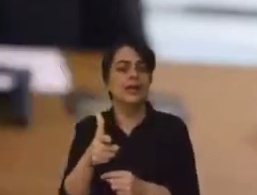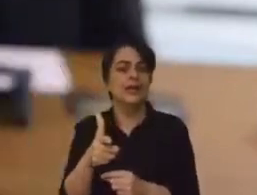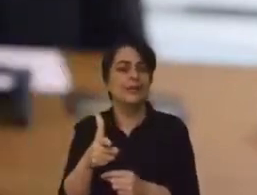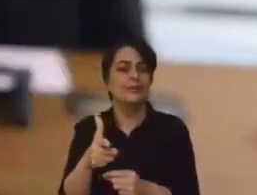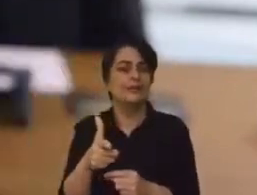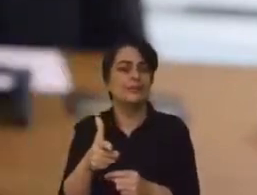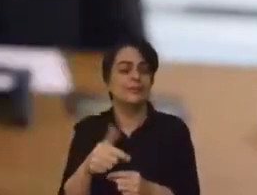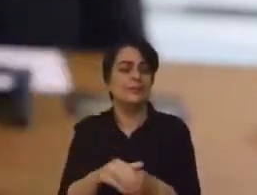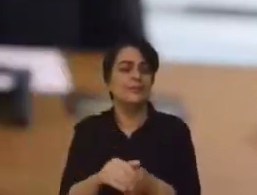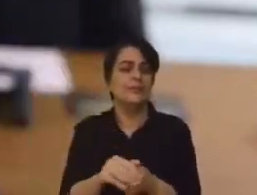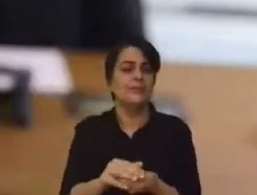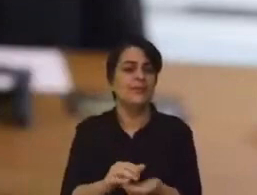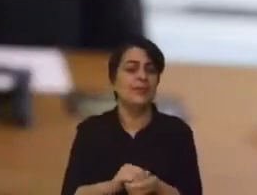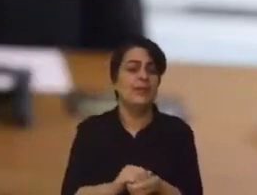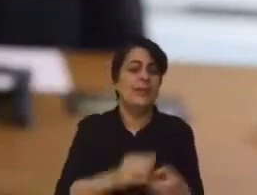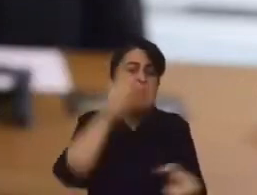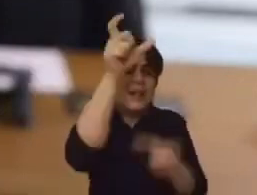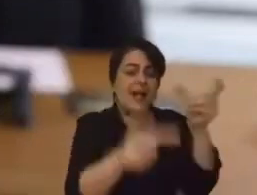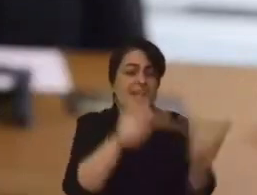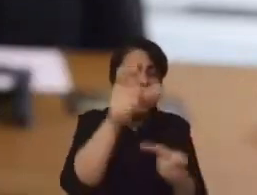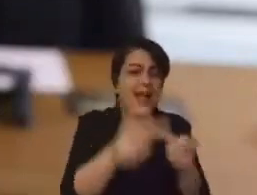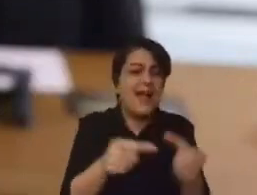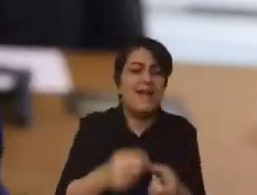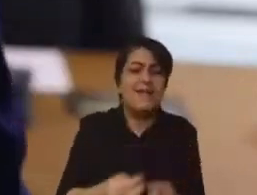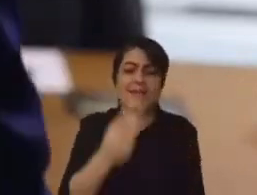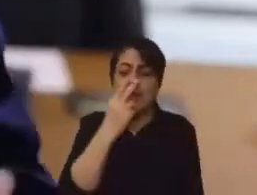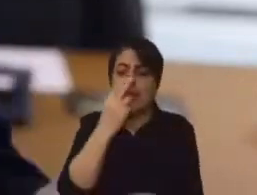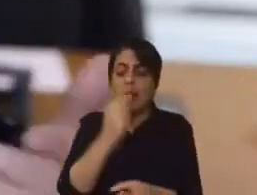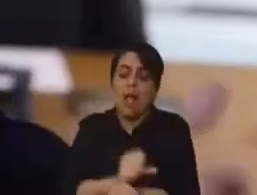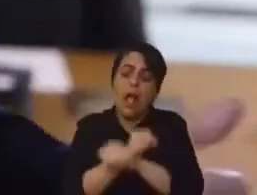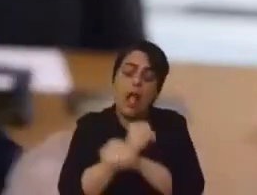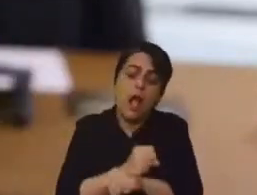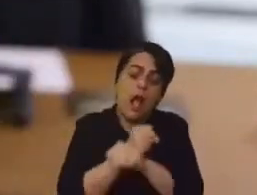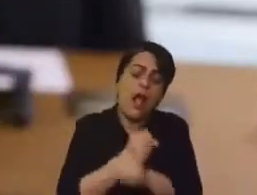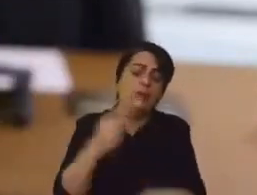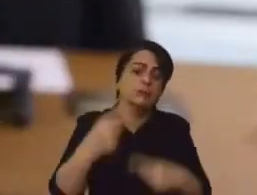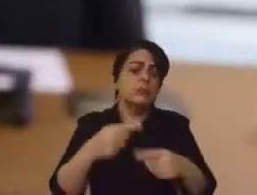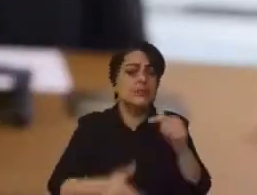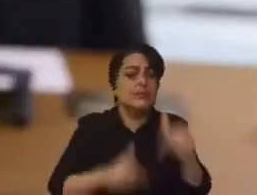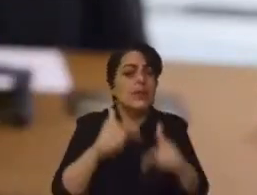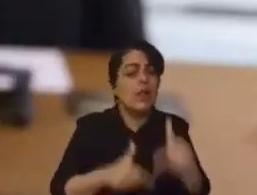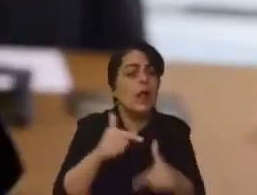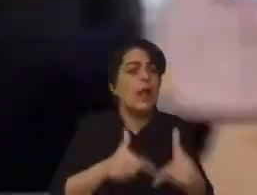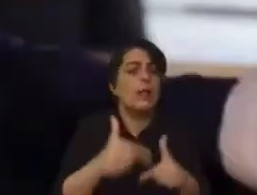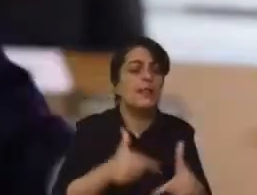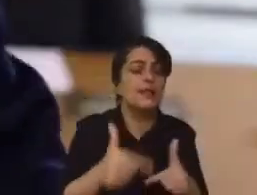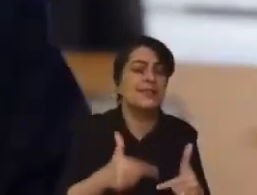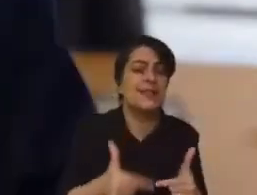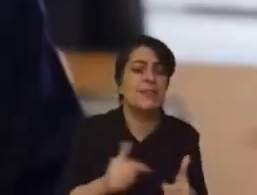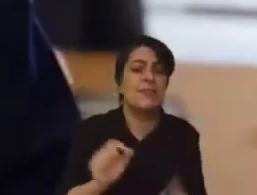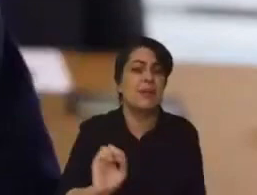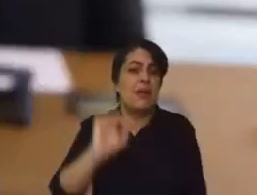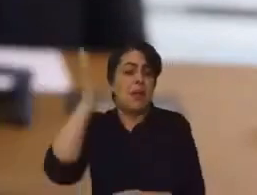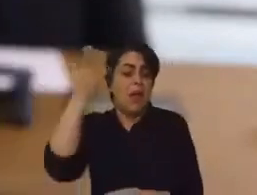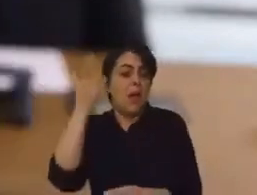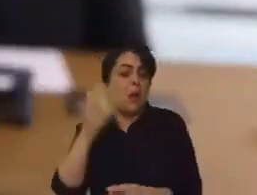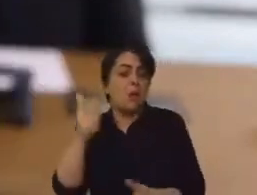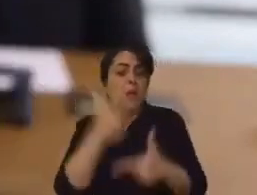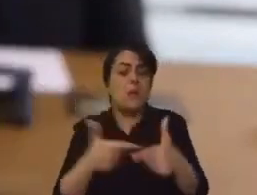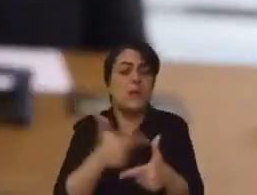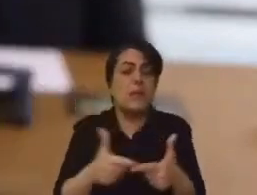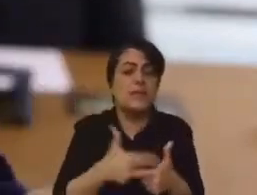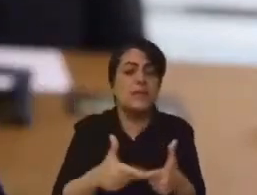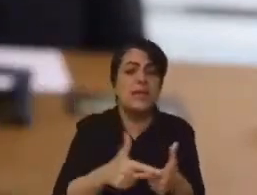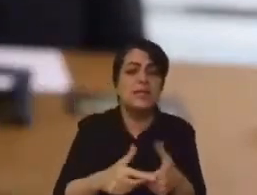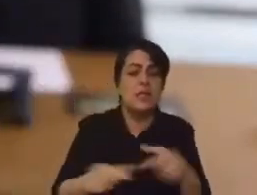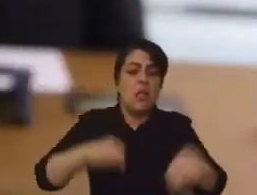perto de ser escravo, porque trabalha, e quando se acidenta, quando cai uma bicicleta, uma motocicleta, quando fica